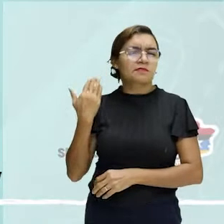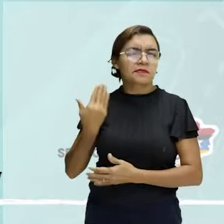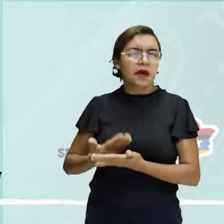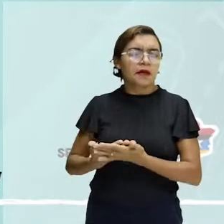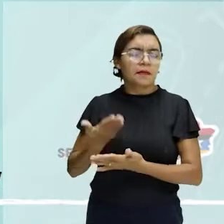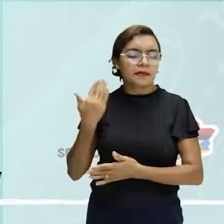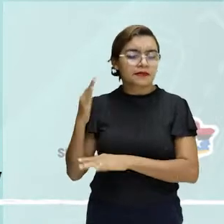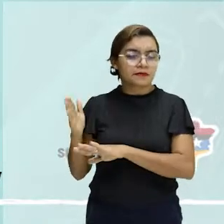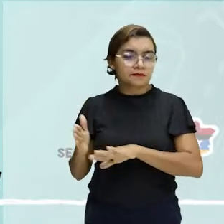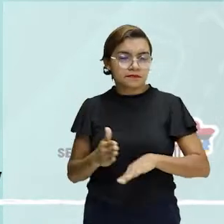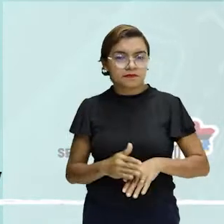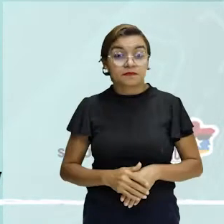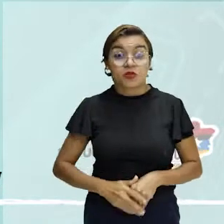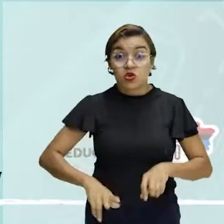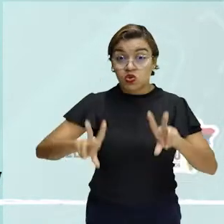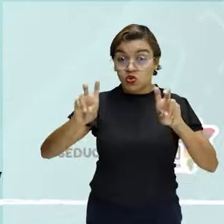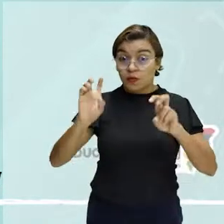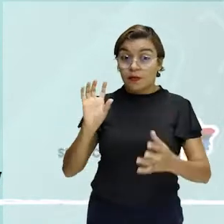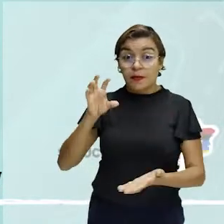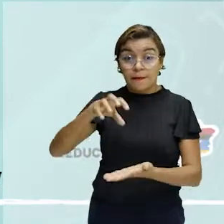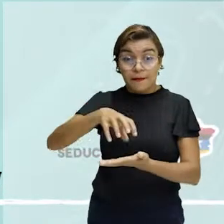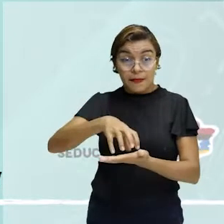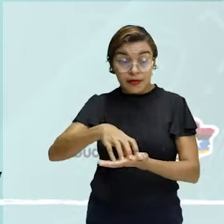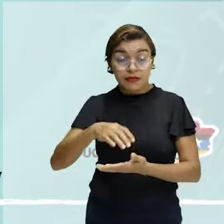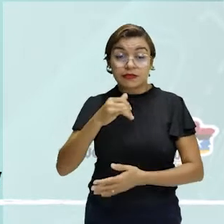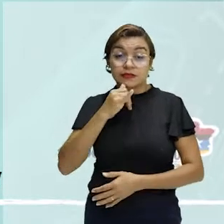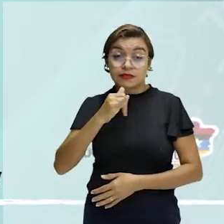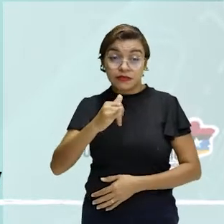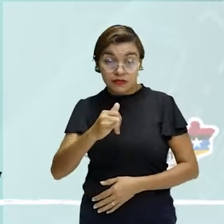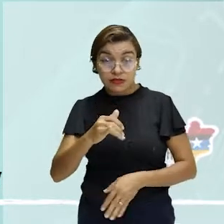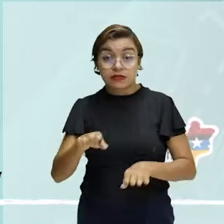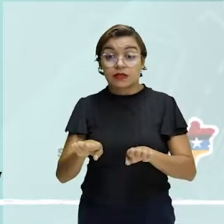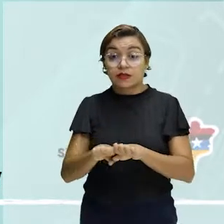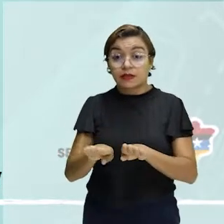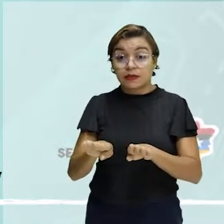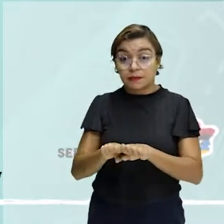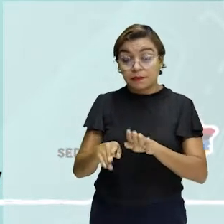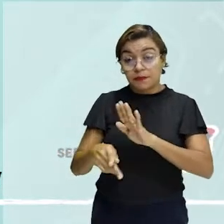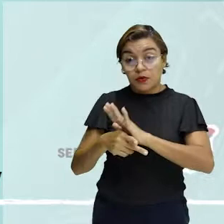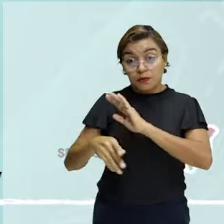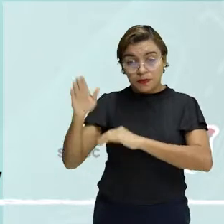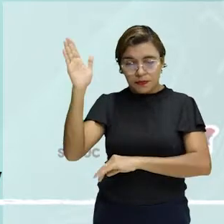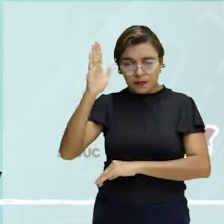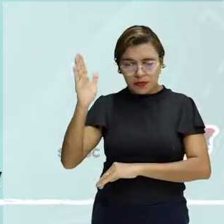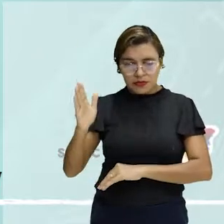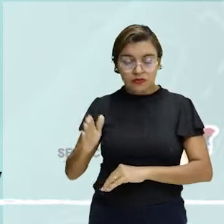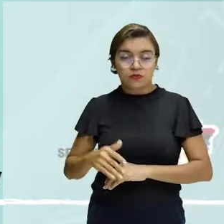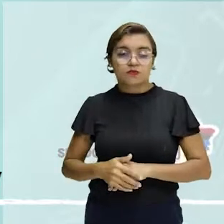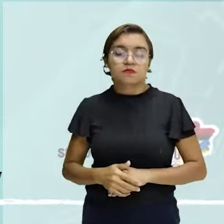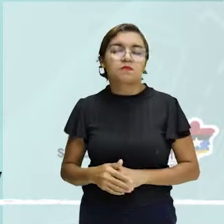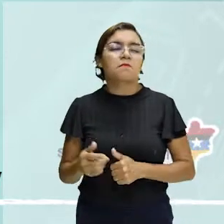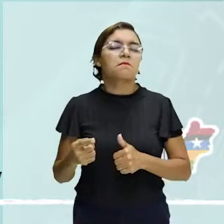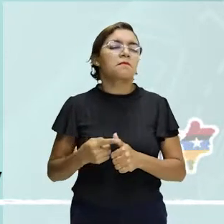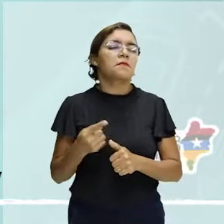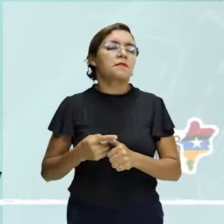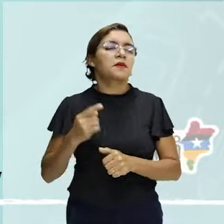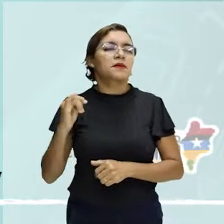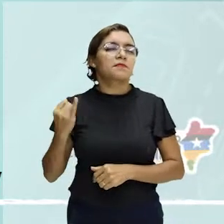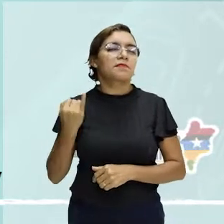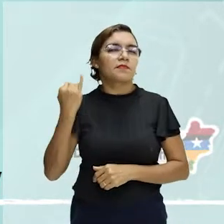Vamos falar sobre a matriz energética e a matriz elétrica do Brasil. Primeira coisa importante,